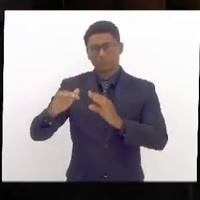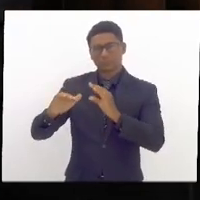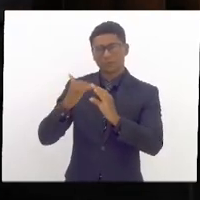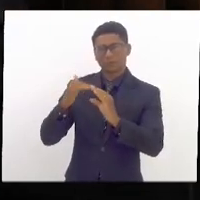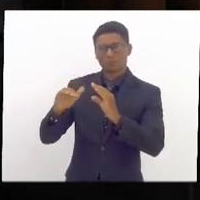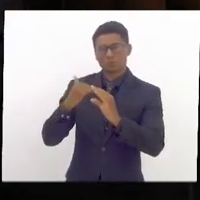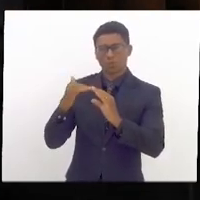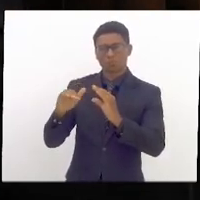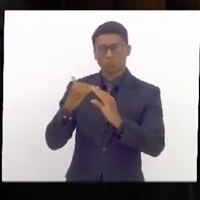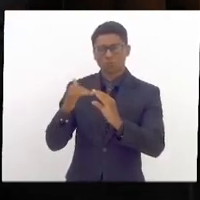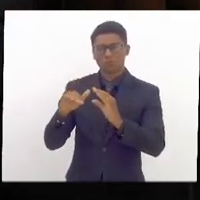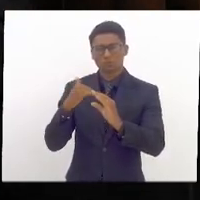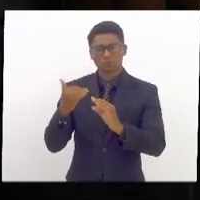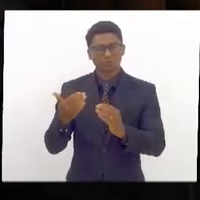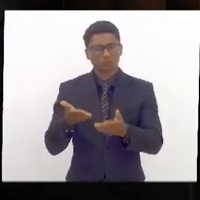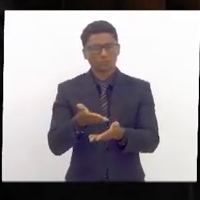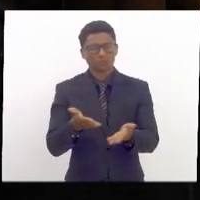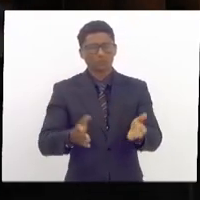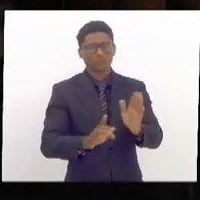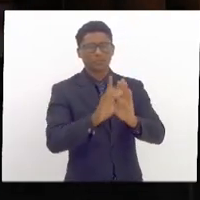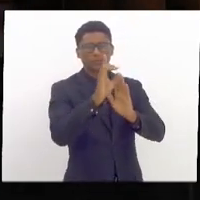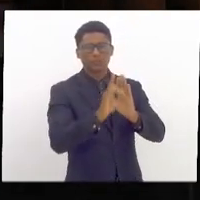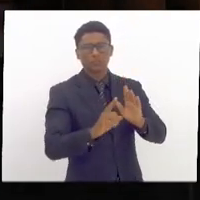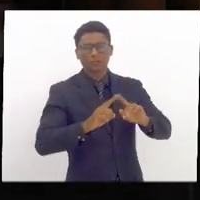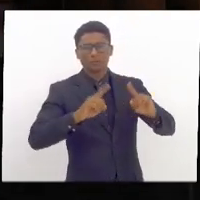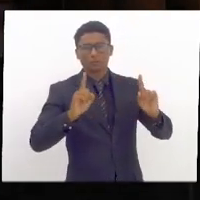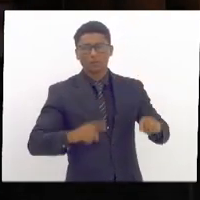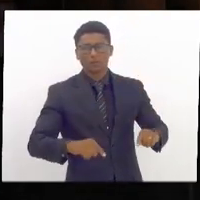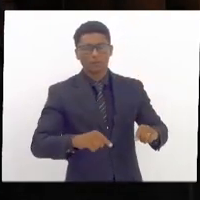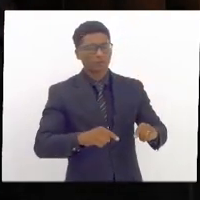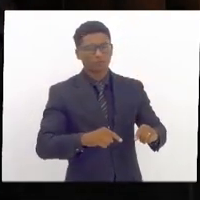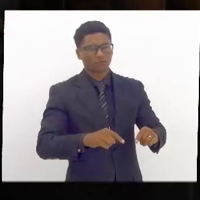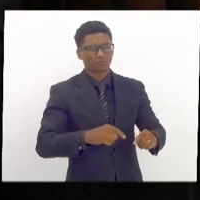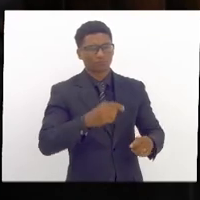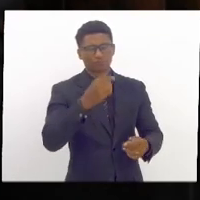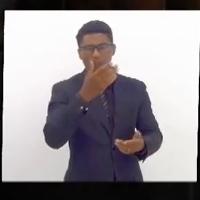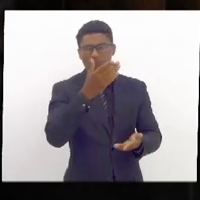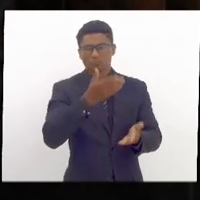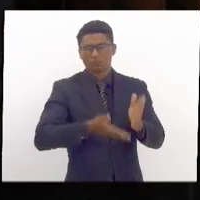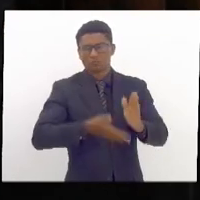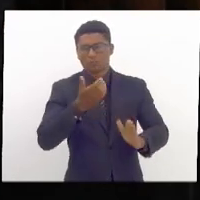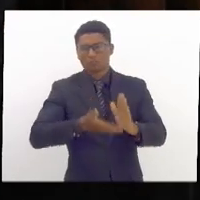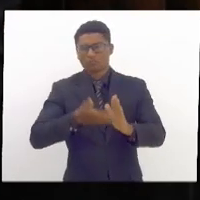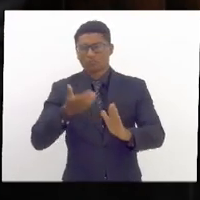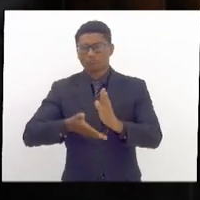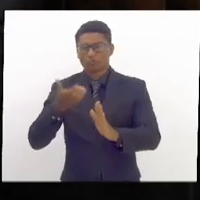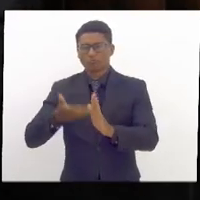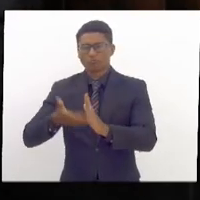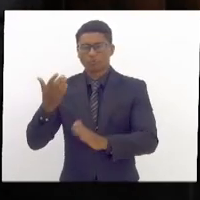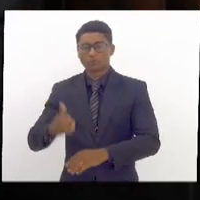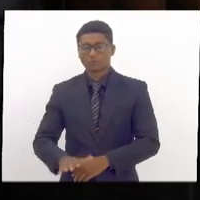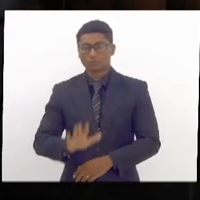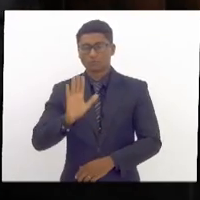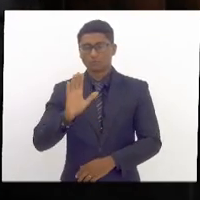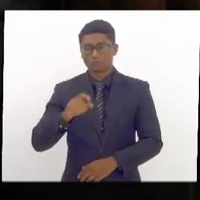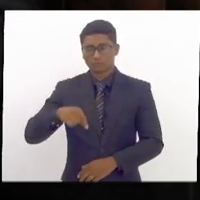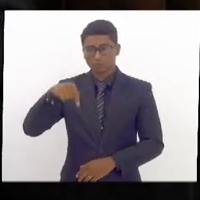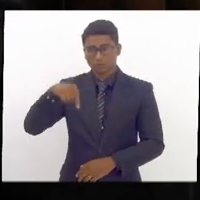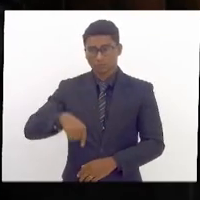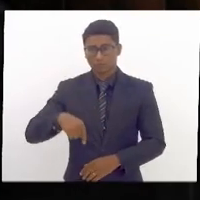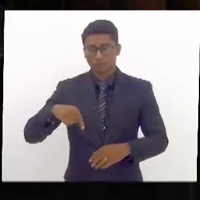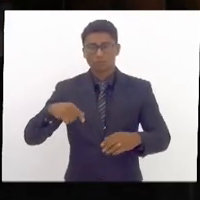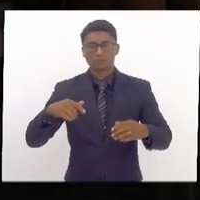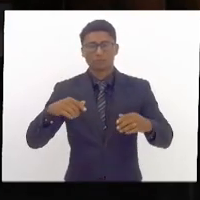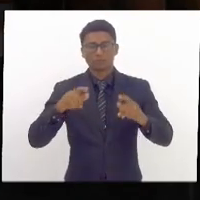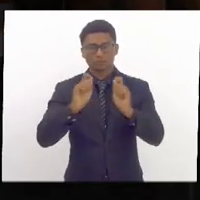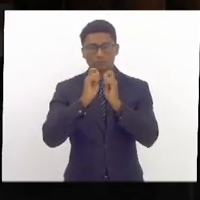derretia vários direitos de servidores públicos estaduais. E reconheço que foram os debates aqui na Assembleia Legislativa que